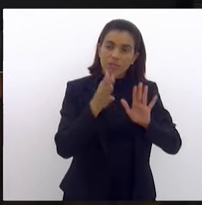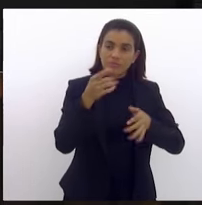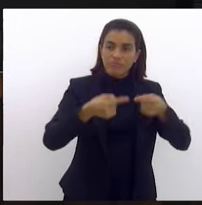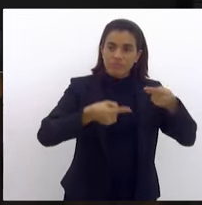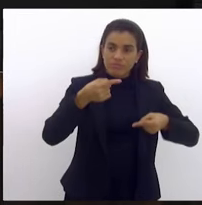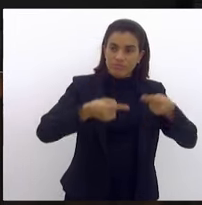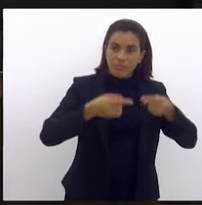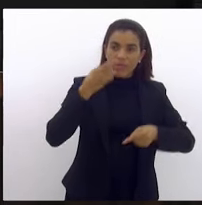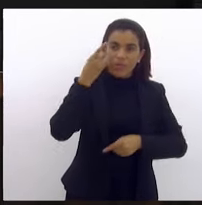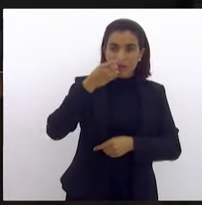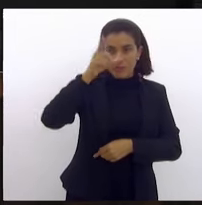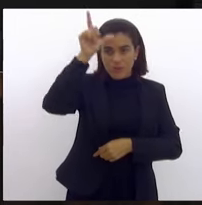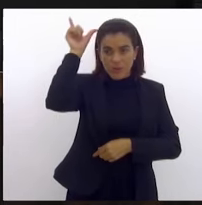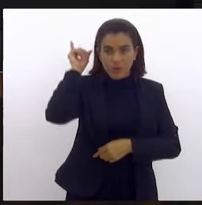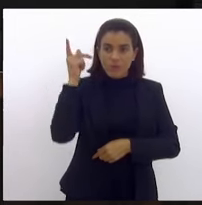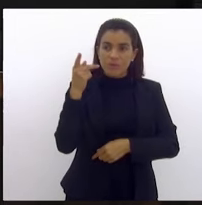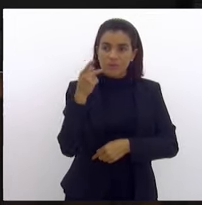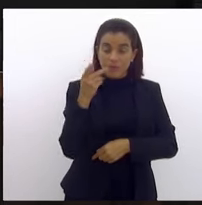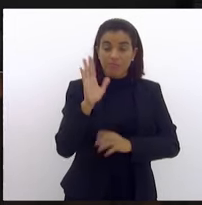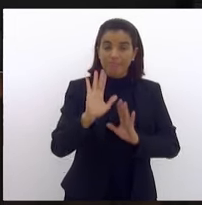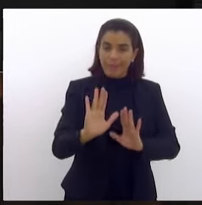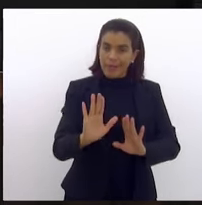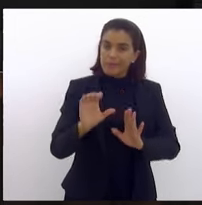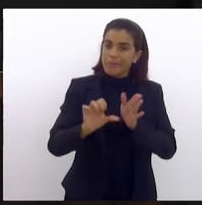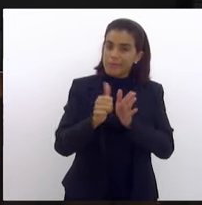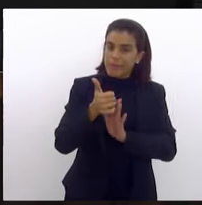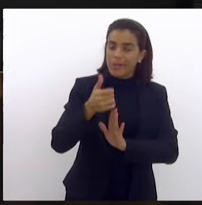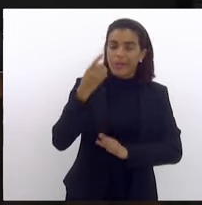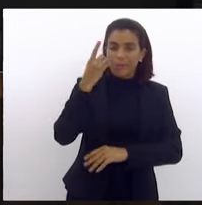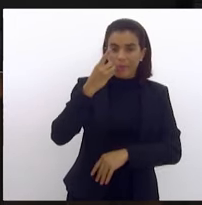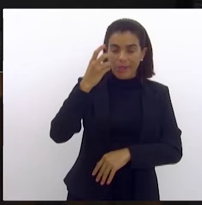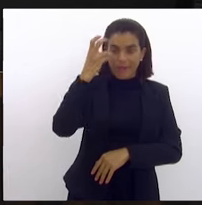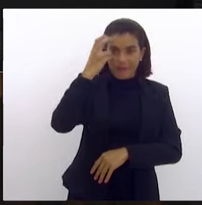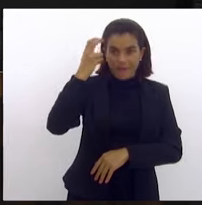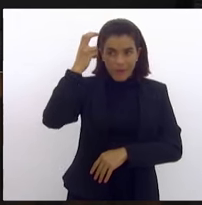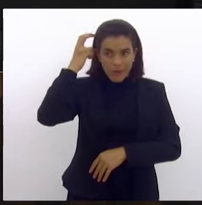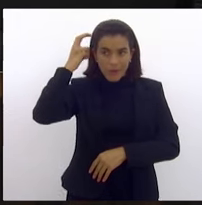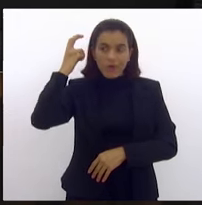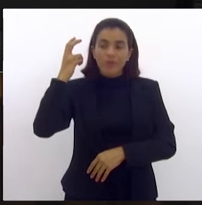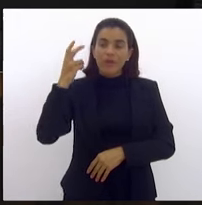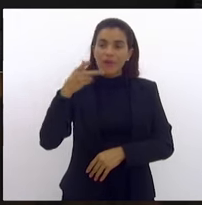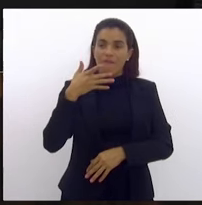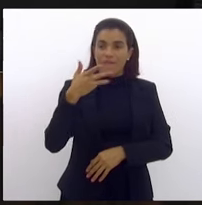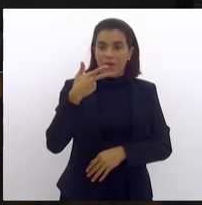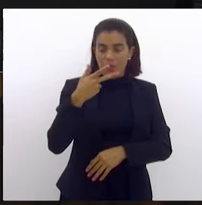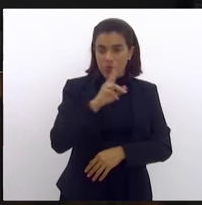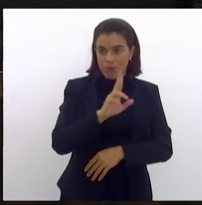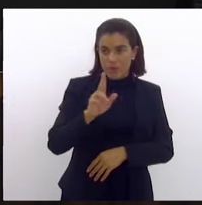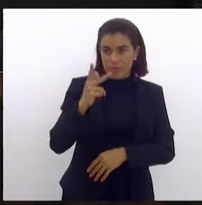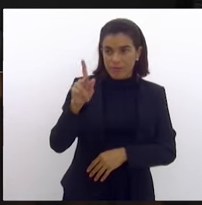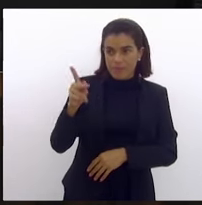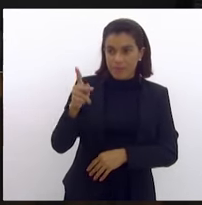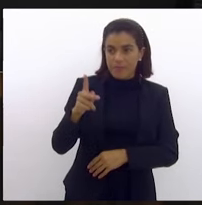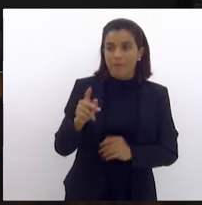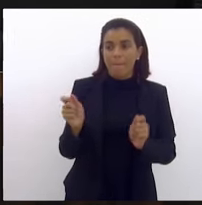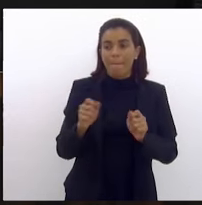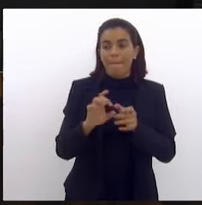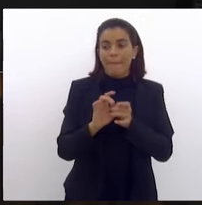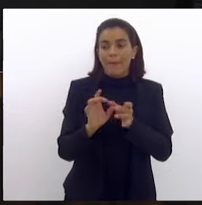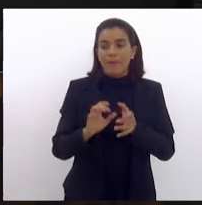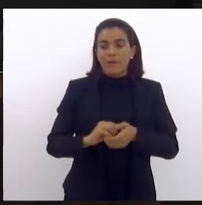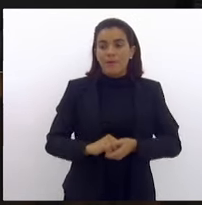deputado Luiz Paulo estava inscrito para discutir. Antes, porém, deputada Verônica Lima havia sido citada. Pode ficar à